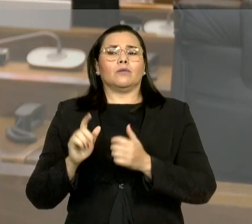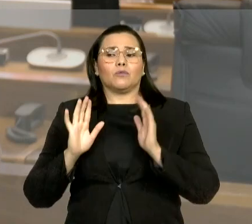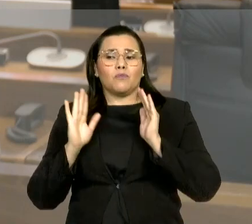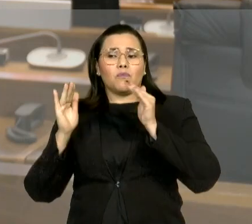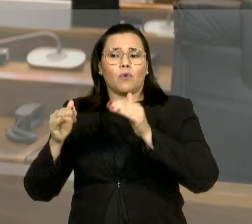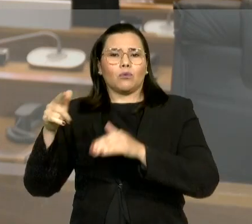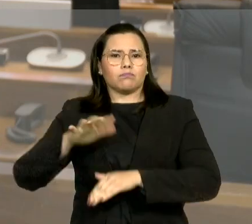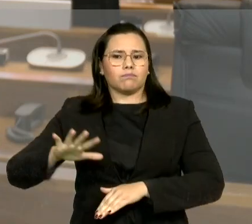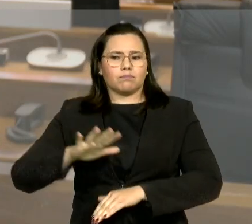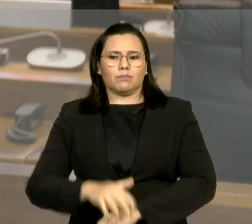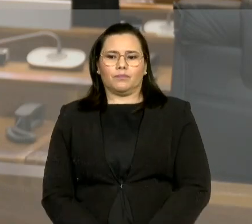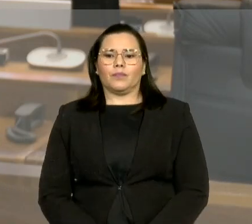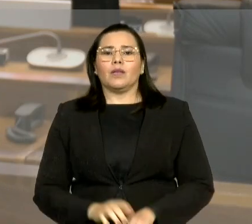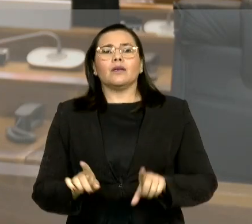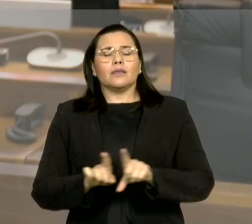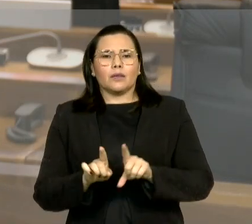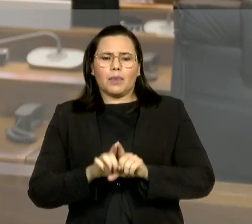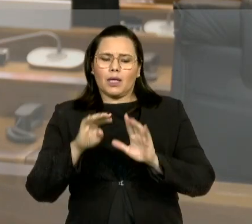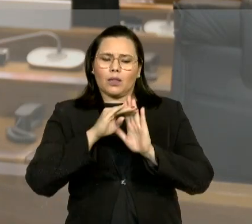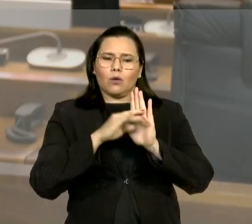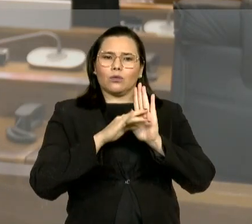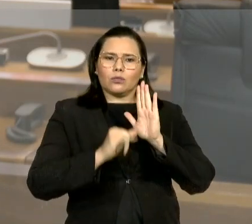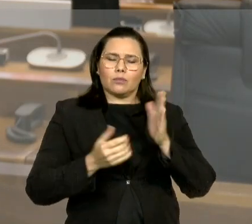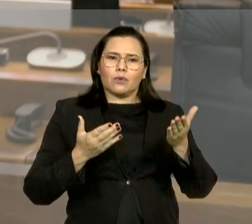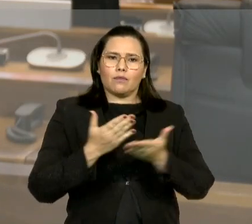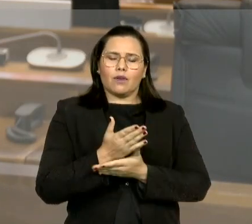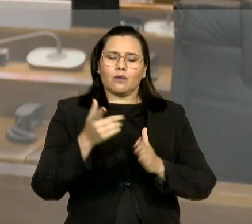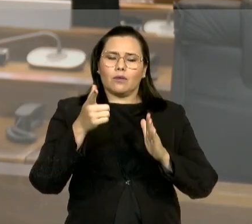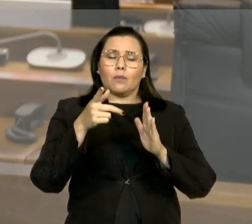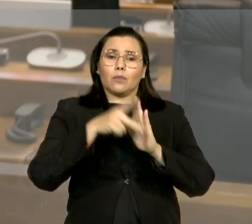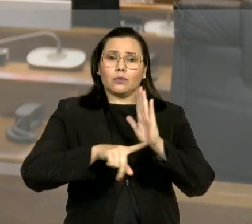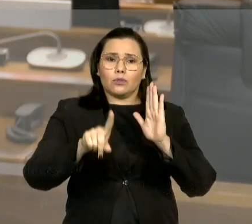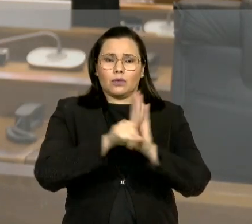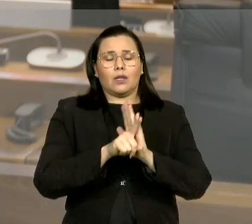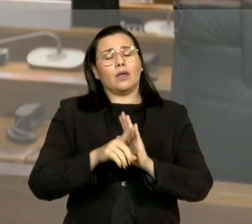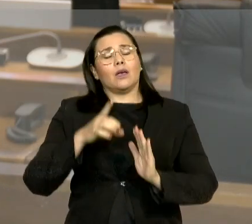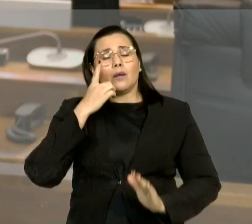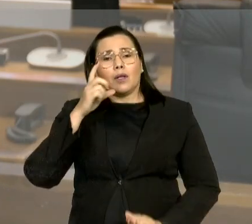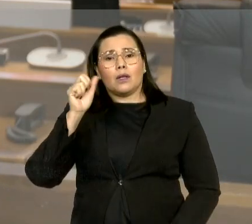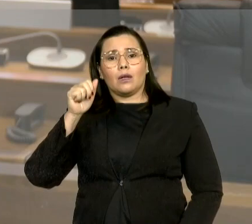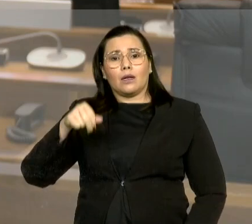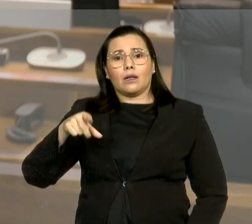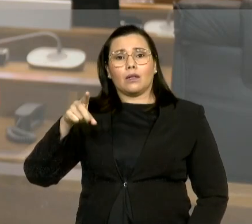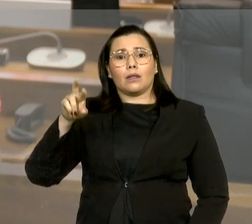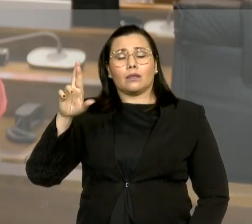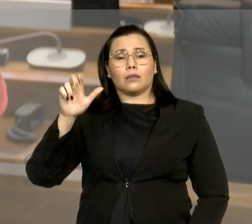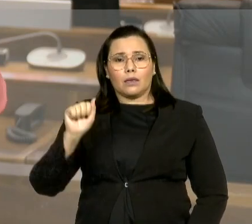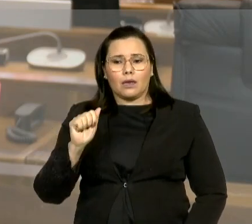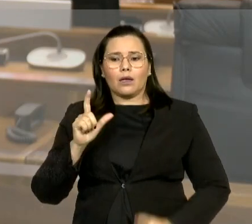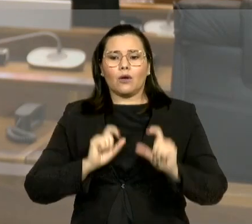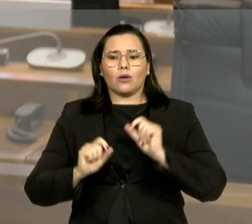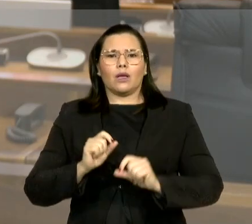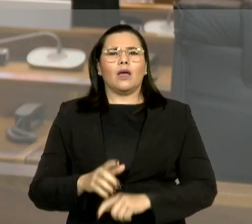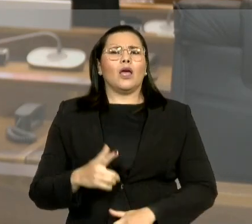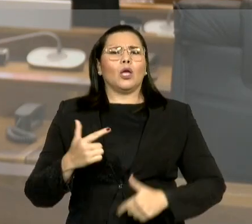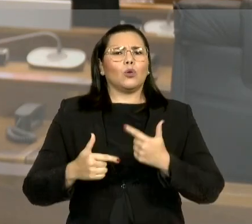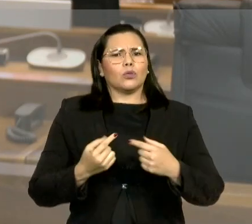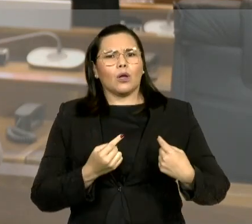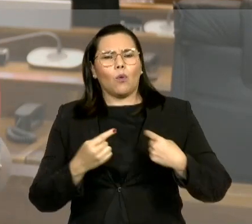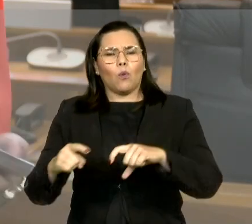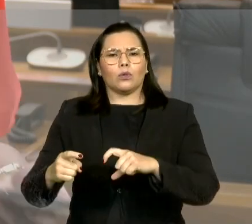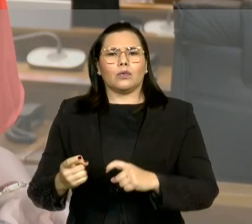do dia, os deputados aprovaram um projeto de lei de autoria da deputada Andréa Rezende, que institui ações de combate à pedofilia aqui no